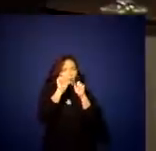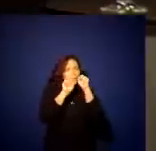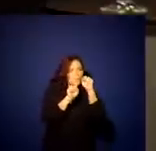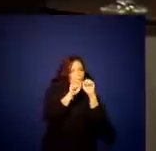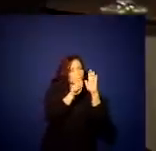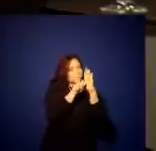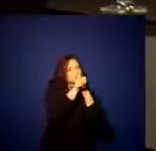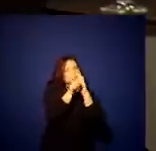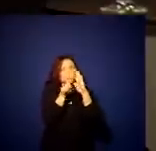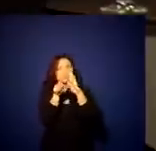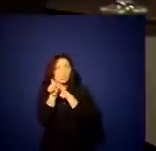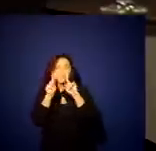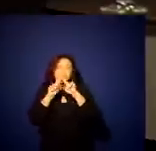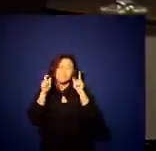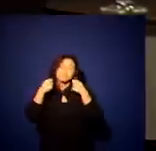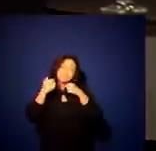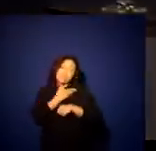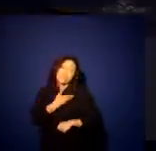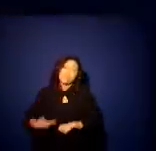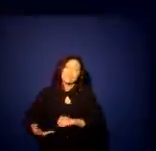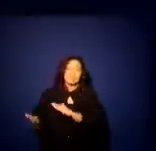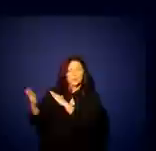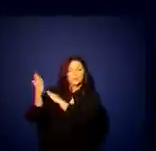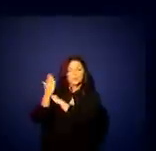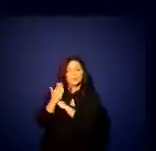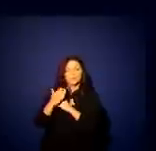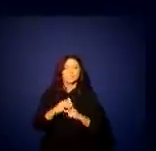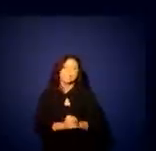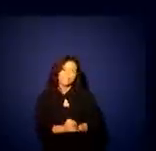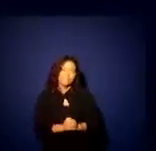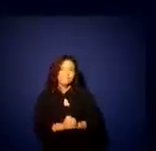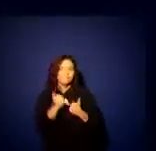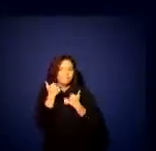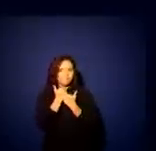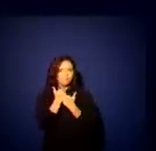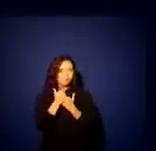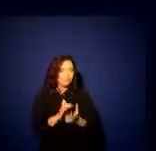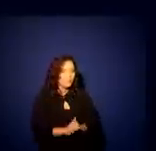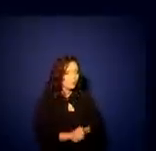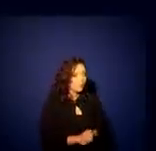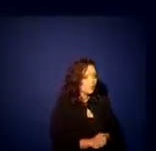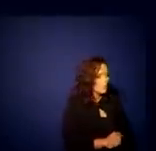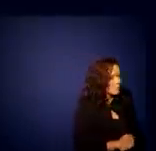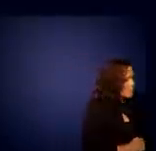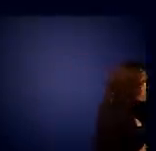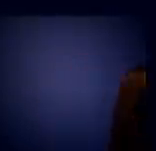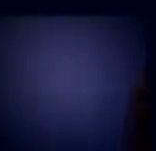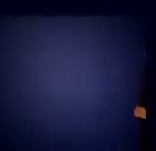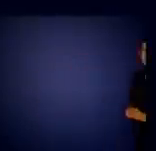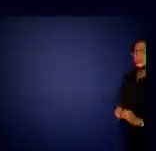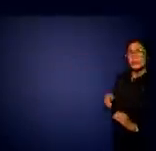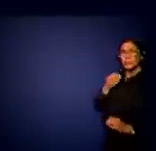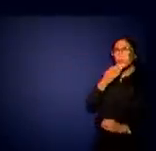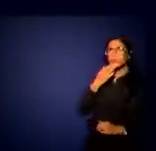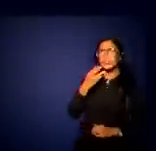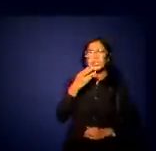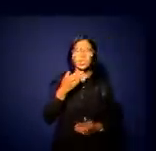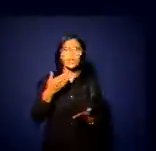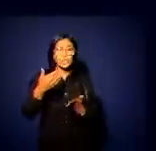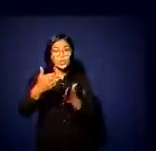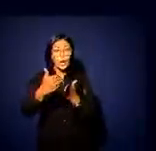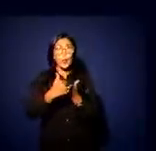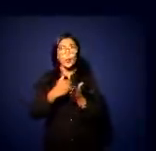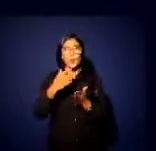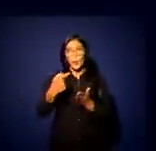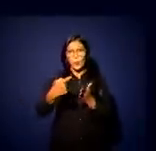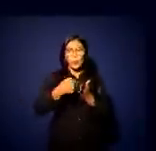precisa dar uma ajudinha também do governo legal eu para a gente você já começou a interessar um pouco a sua resposta mas eu vou fazer uma pergunta